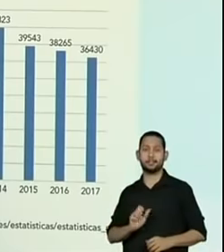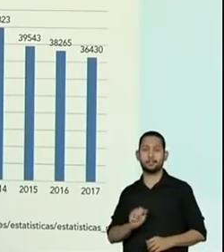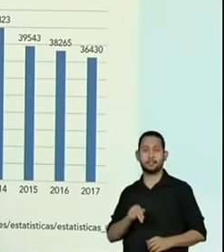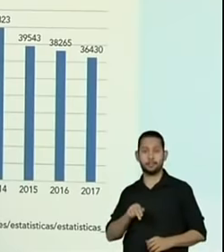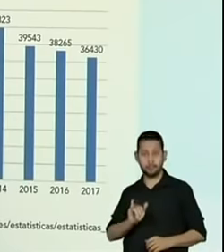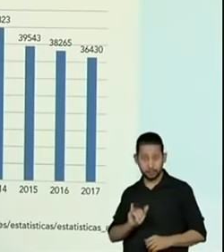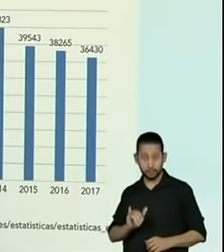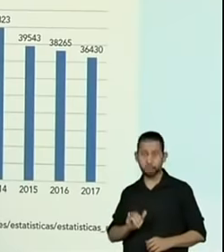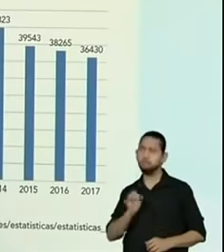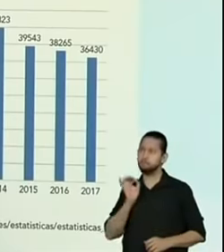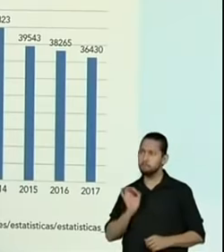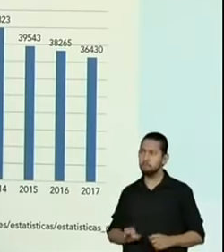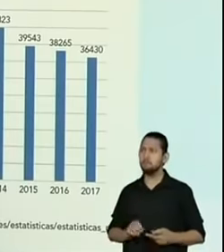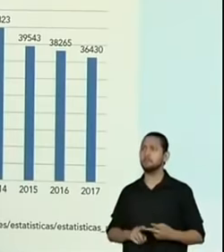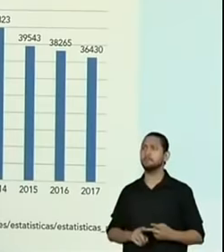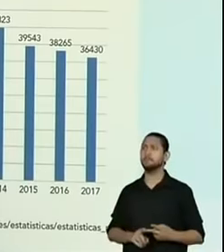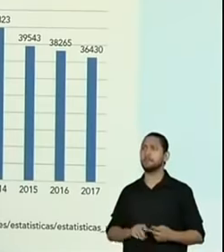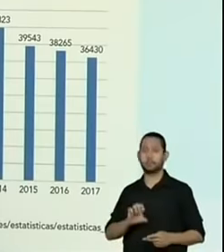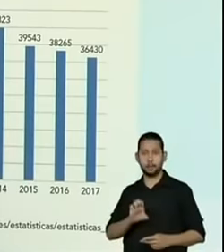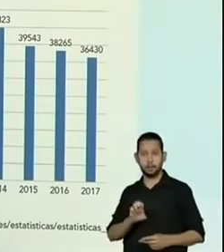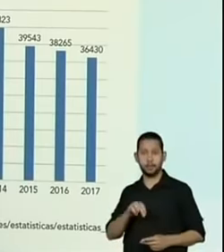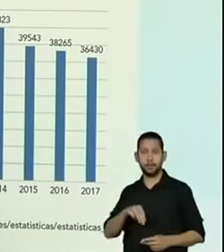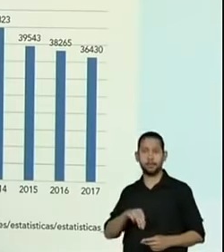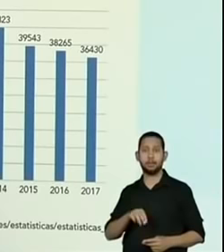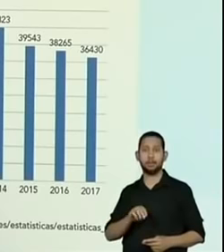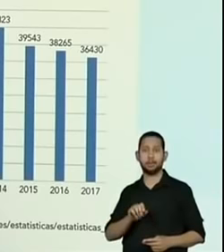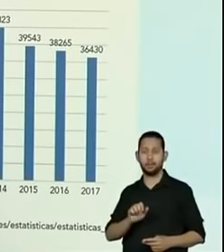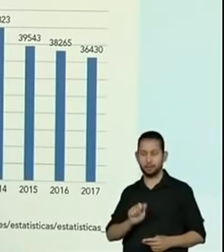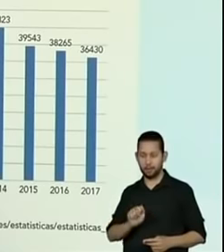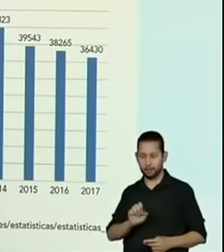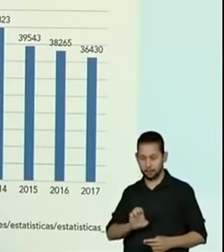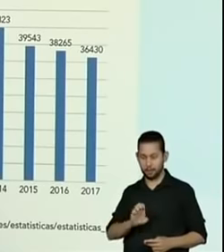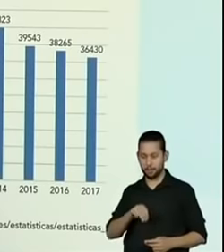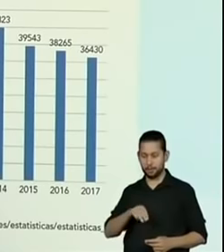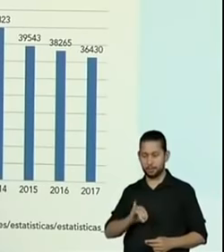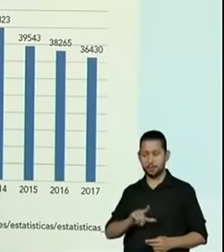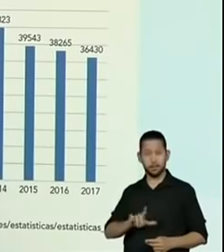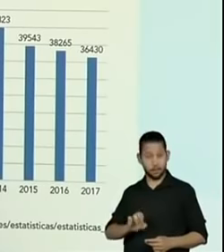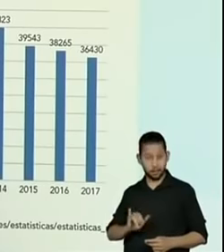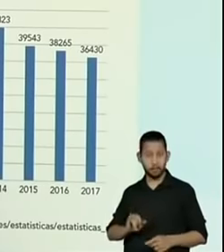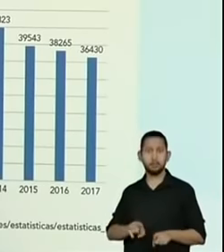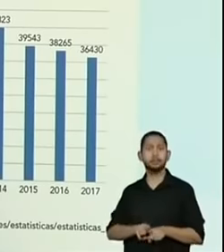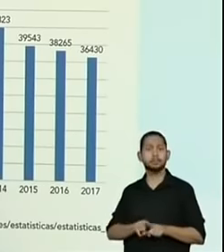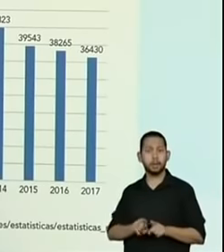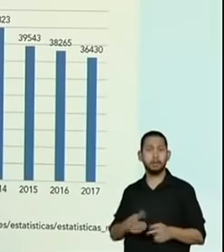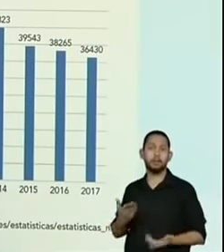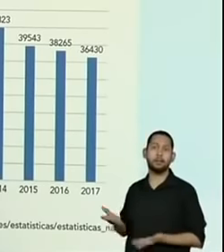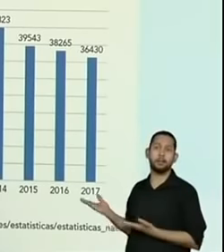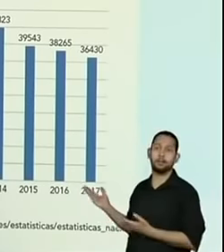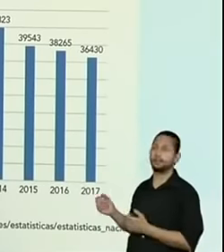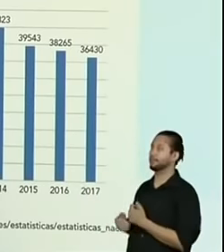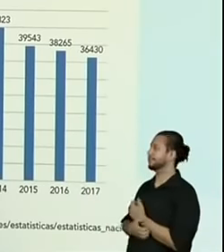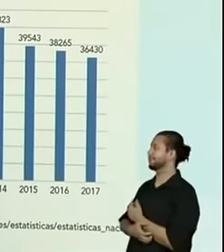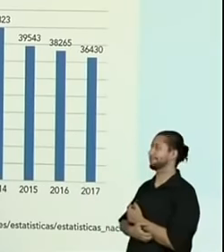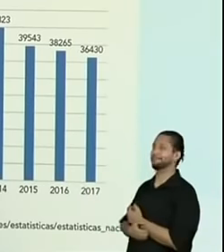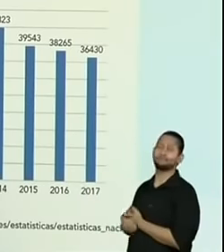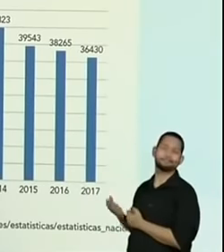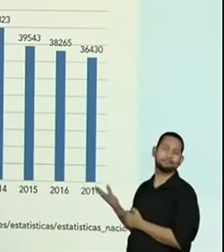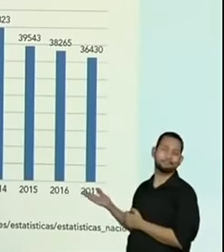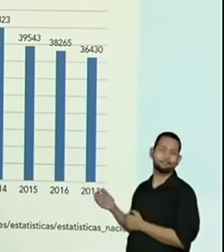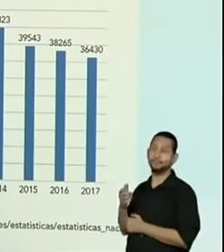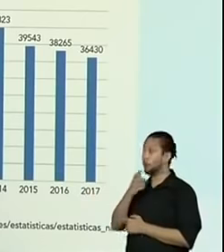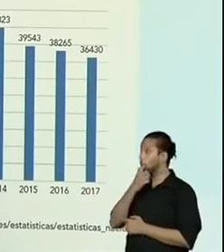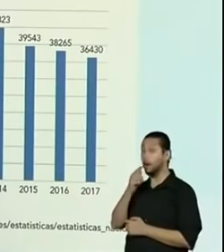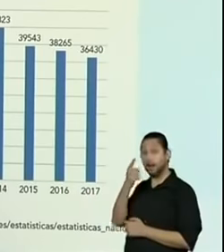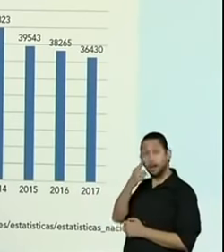Solange também. Olha só, vou aproveitar que o oráculo aqui, ó, super mostrou de pertinho para a gente ver. O próprio